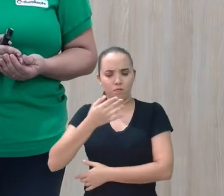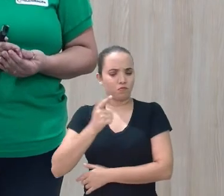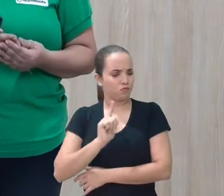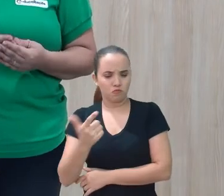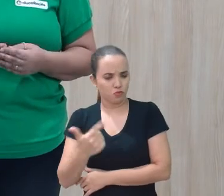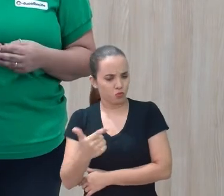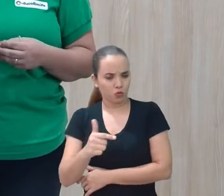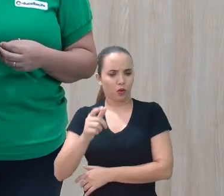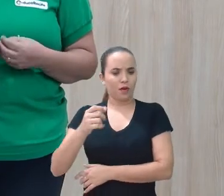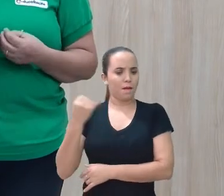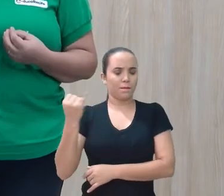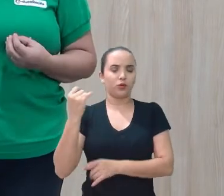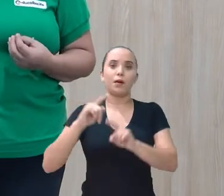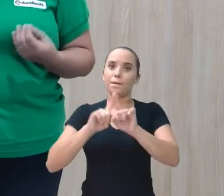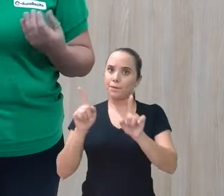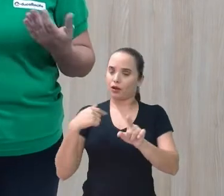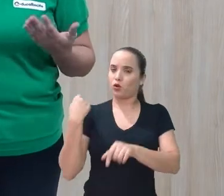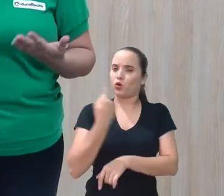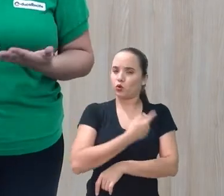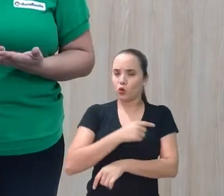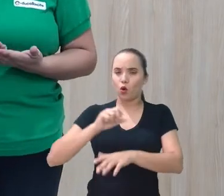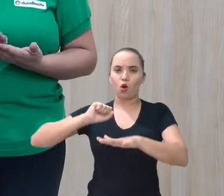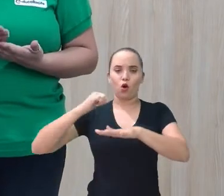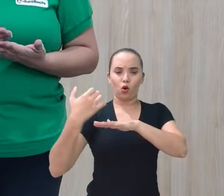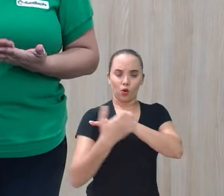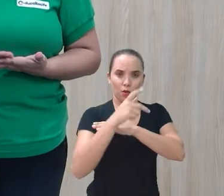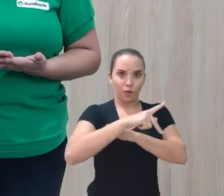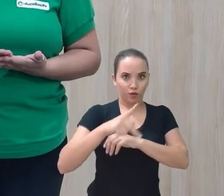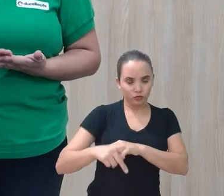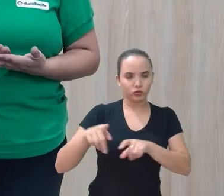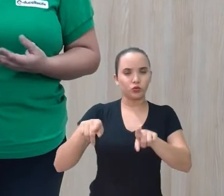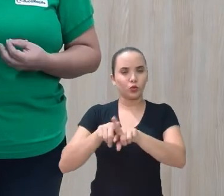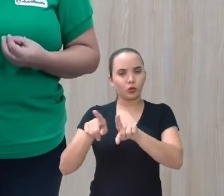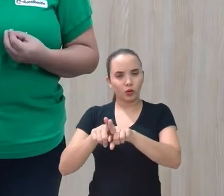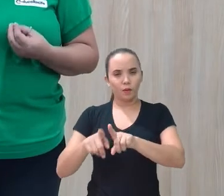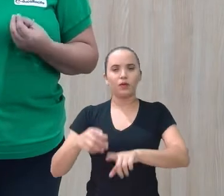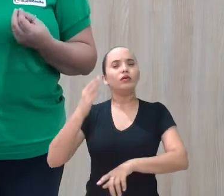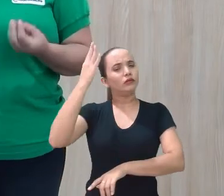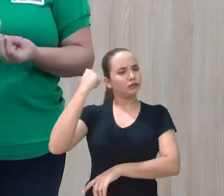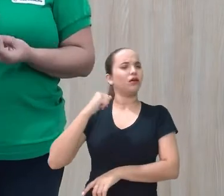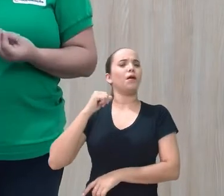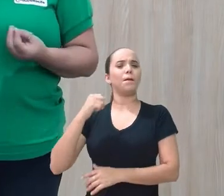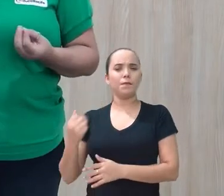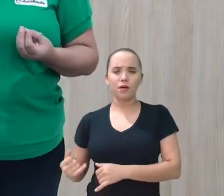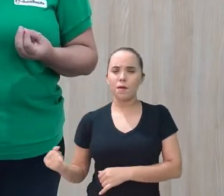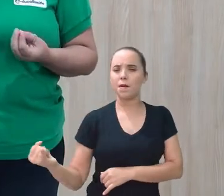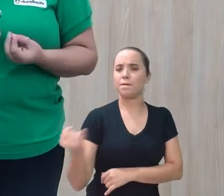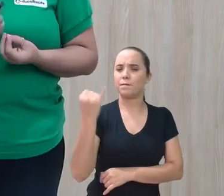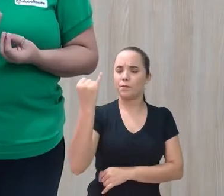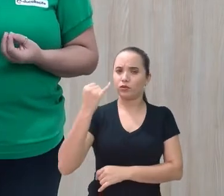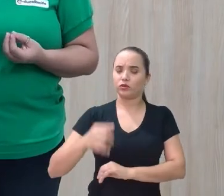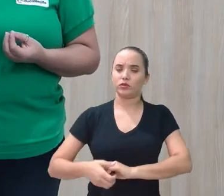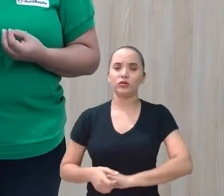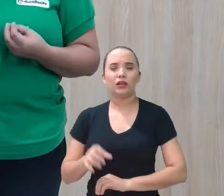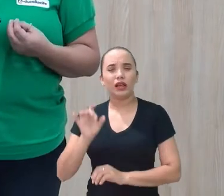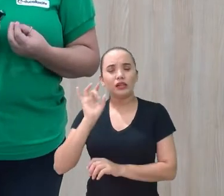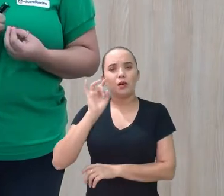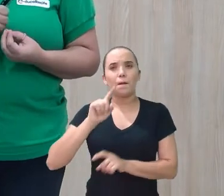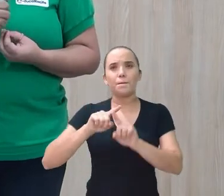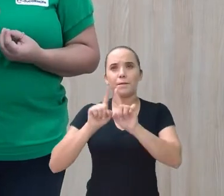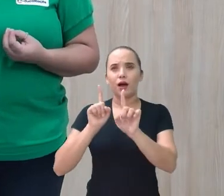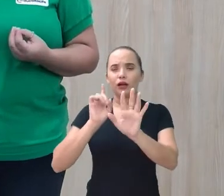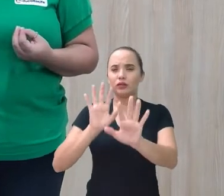recurso, sabe o quão importante é essa atividade do desenho. E não falamos apenas da questão